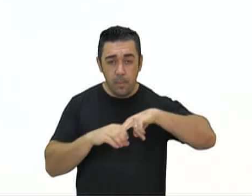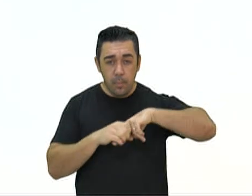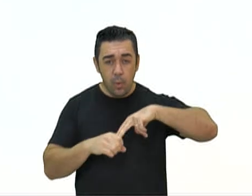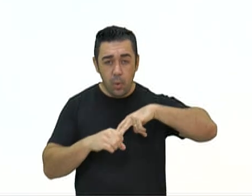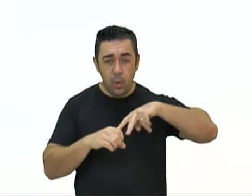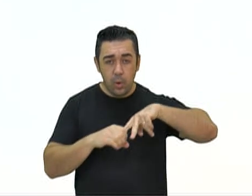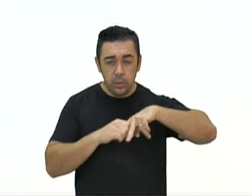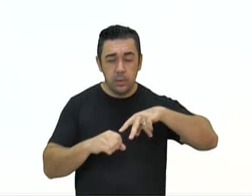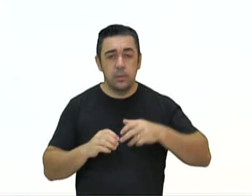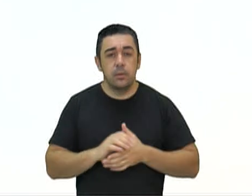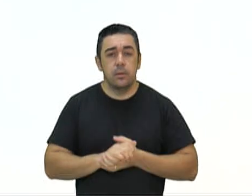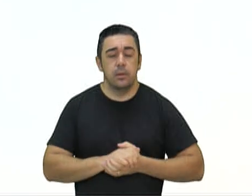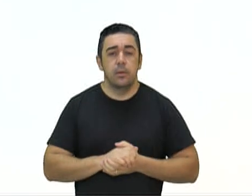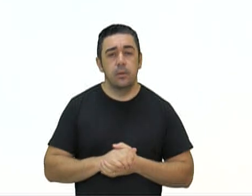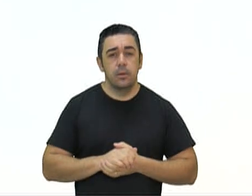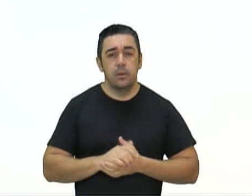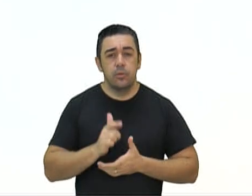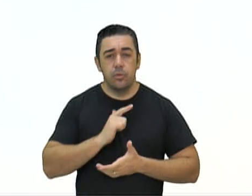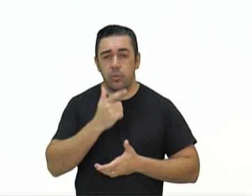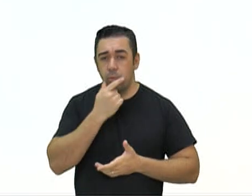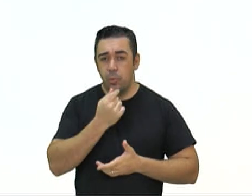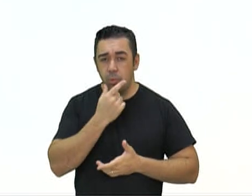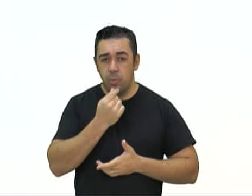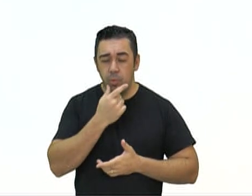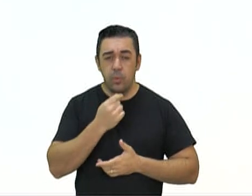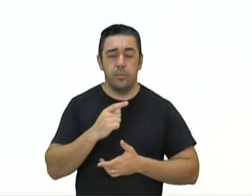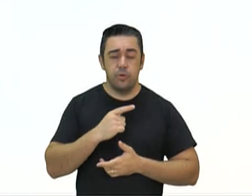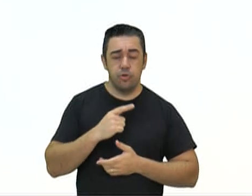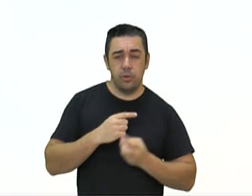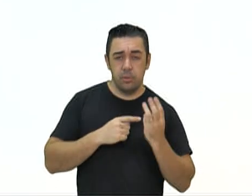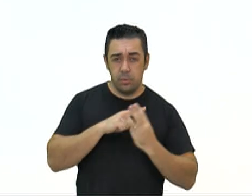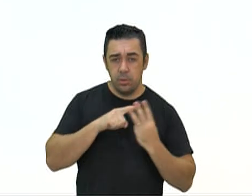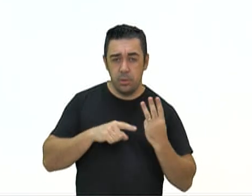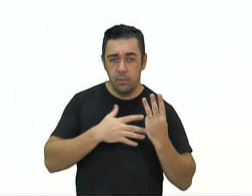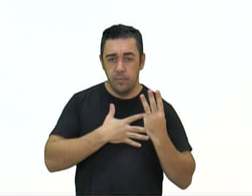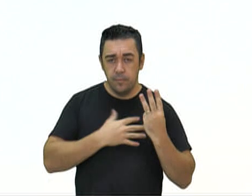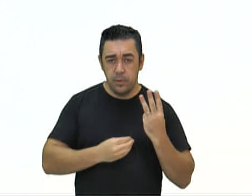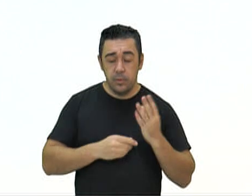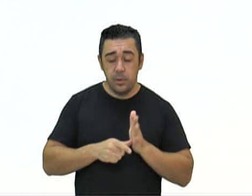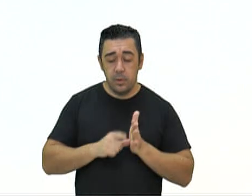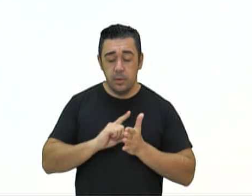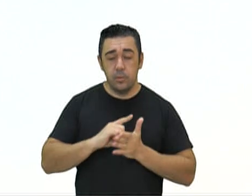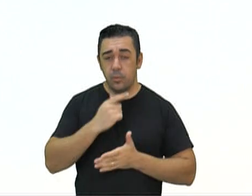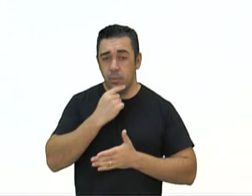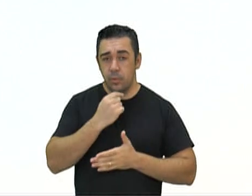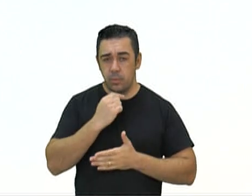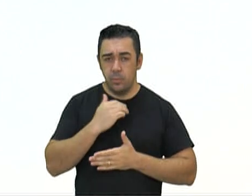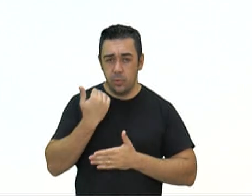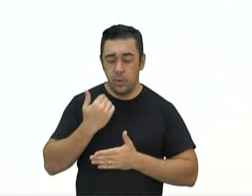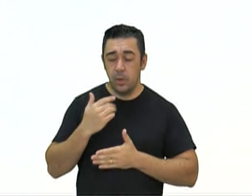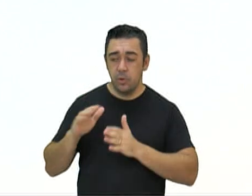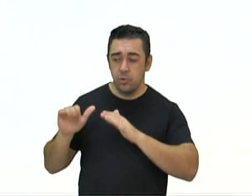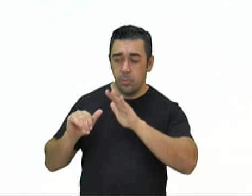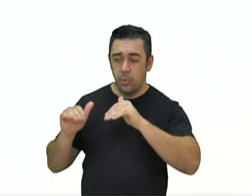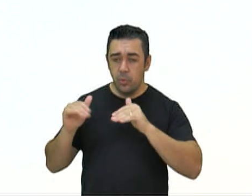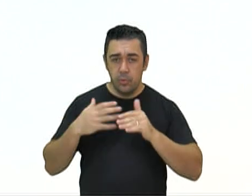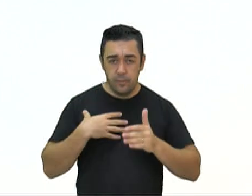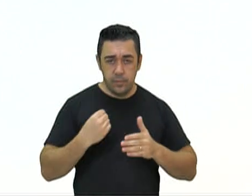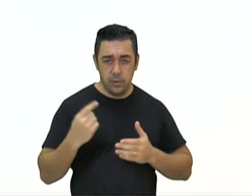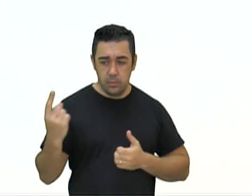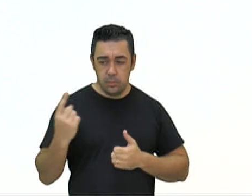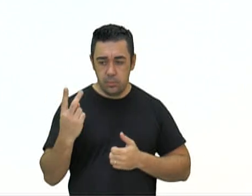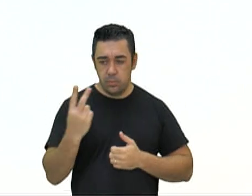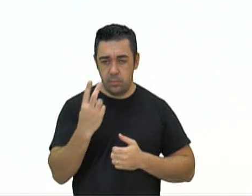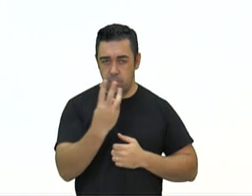lá. Era uma vez um velho moleiro que tinha 3 filhos. Antes de morrer, reuniu seus filhos e,